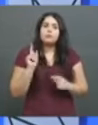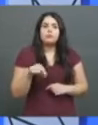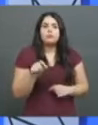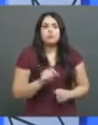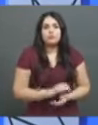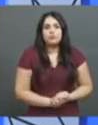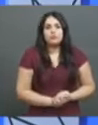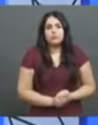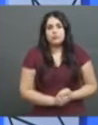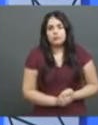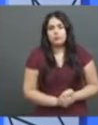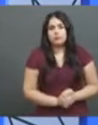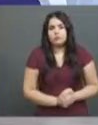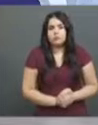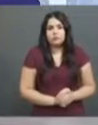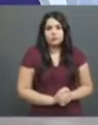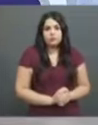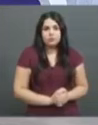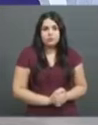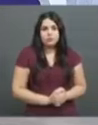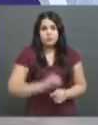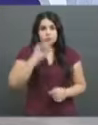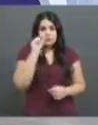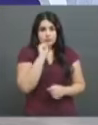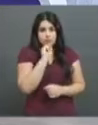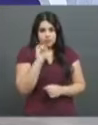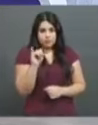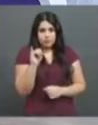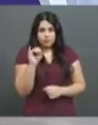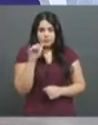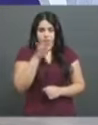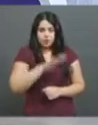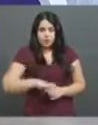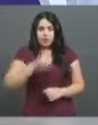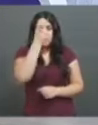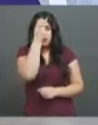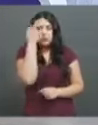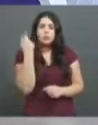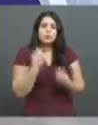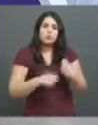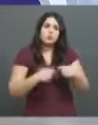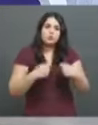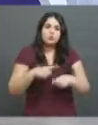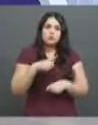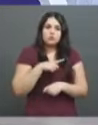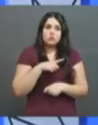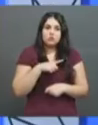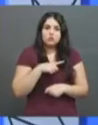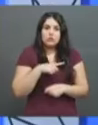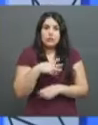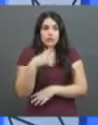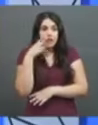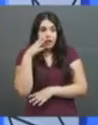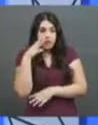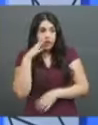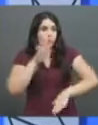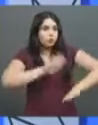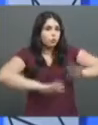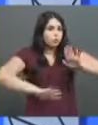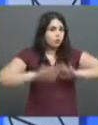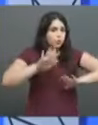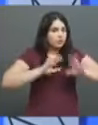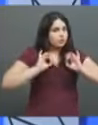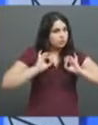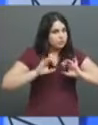bem observado. Se, em condições gerais, o indivíduo tem que ter uma atenção e um cuidado muito especial antes de